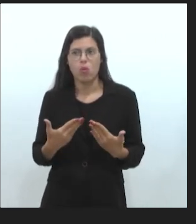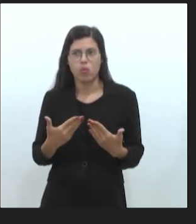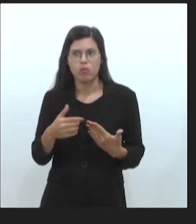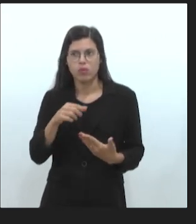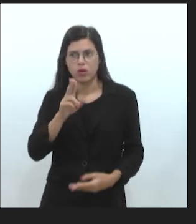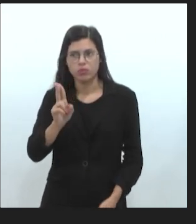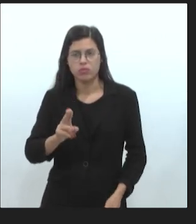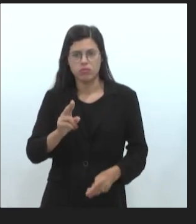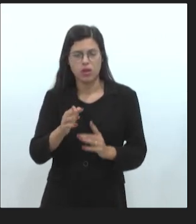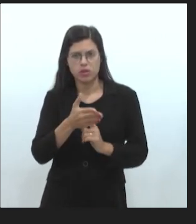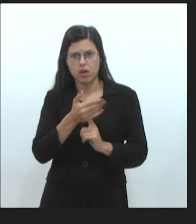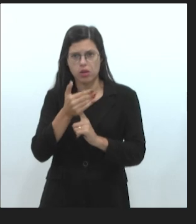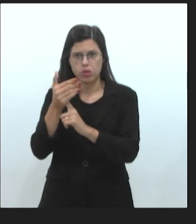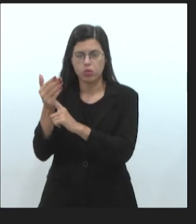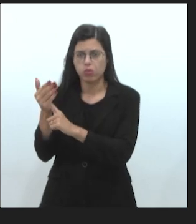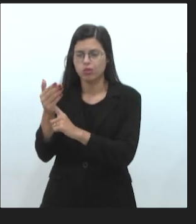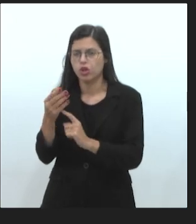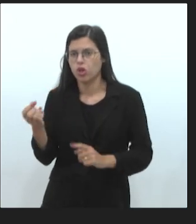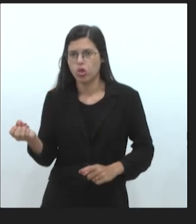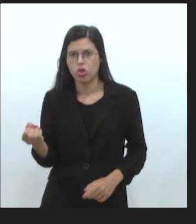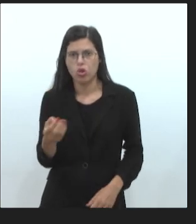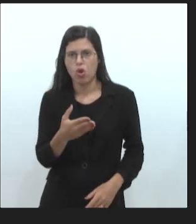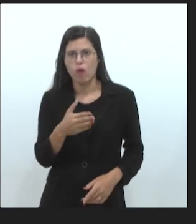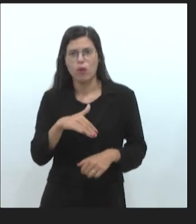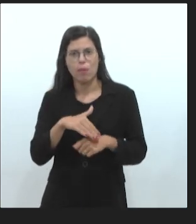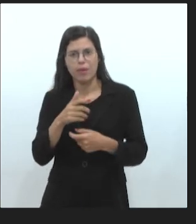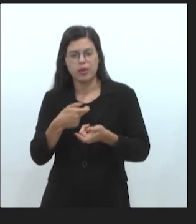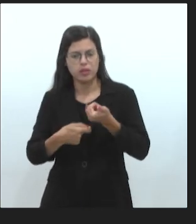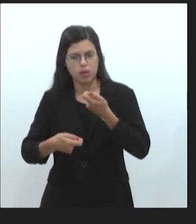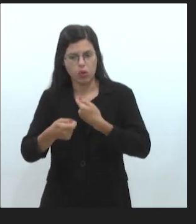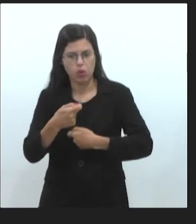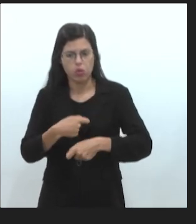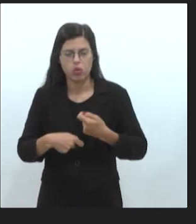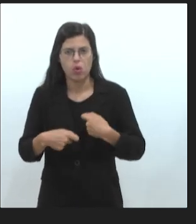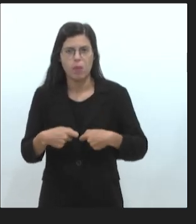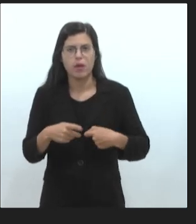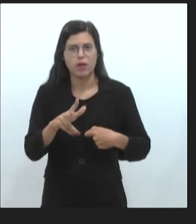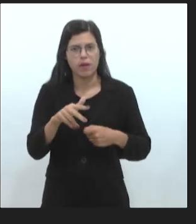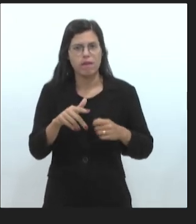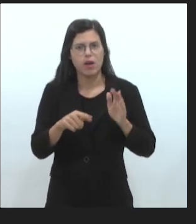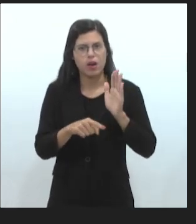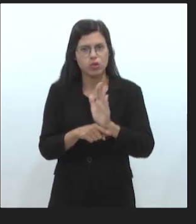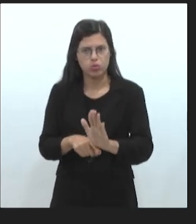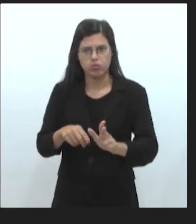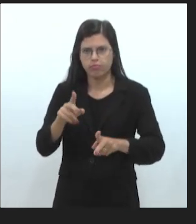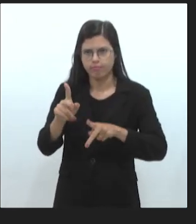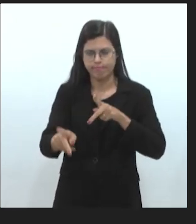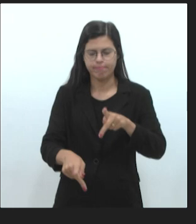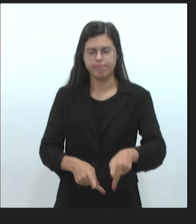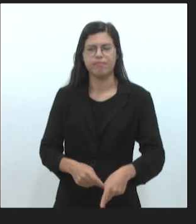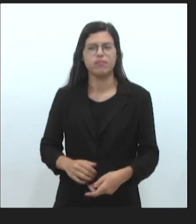tecnologias mais modernas e mais econômicas, que vão trazer maiores benefícios. Então,